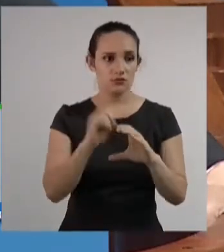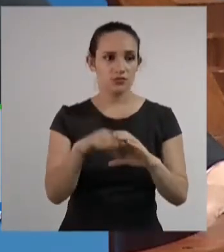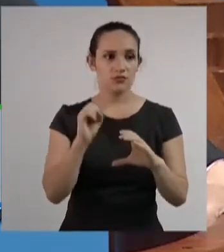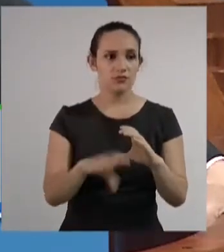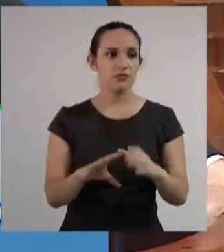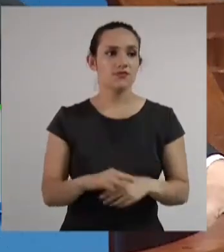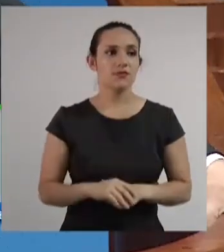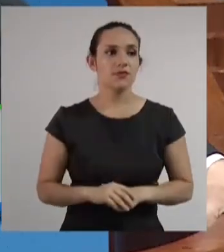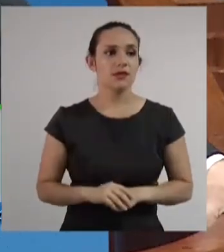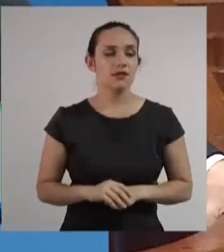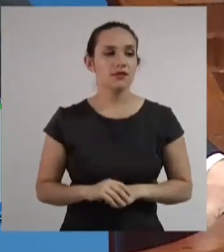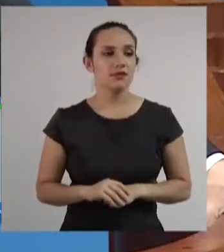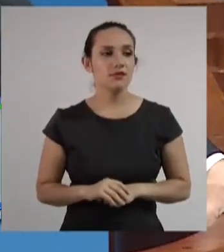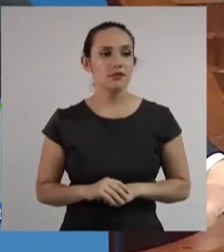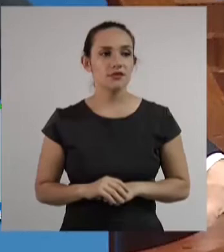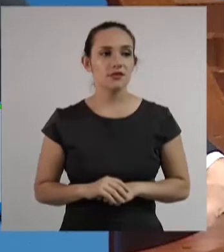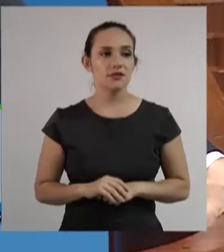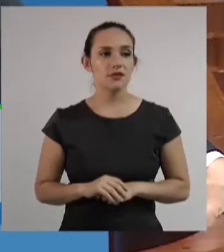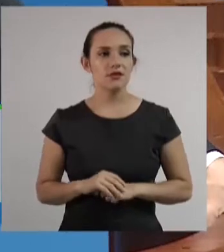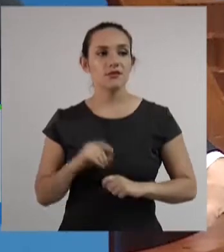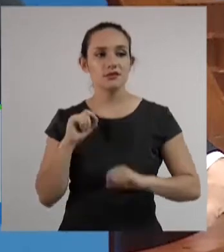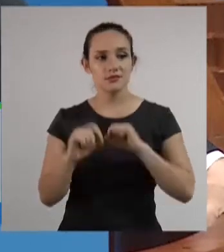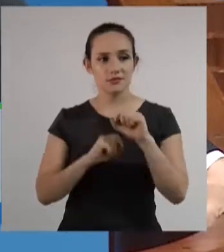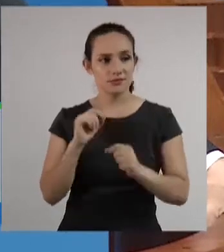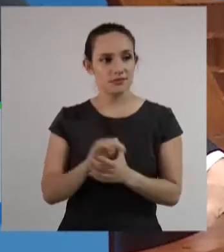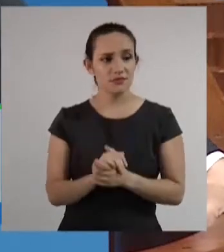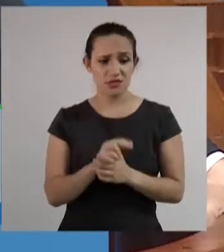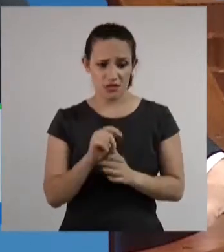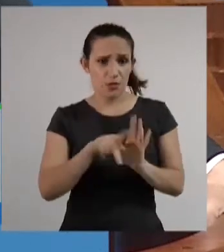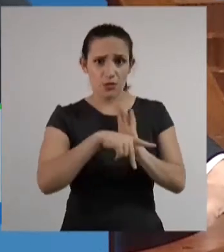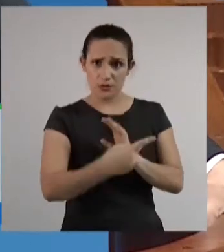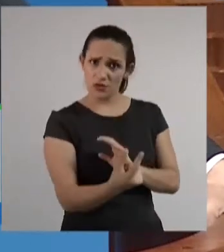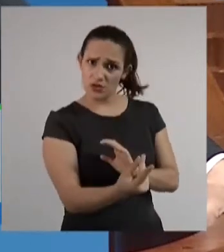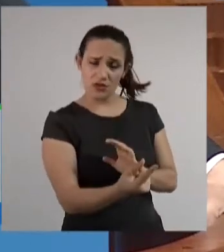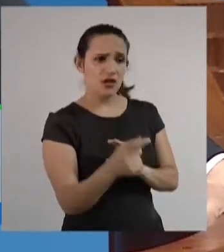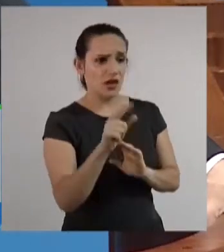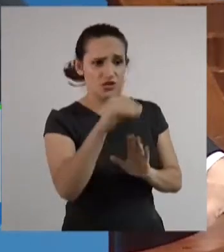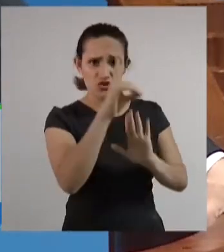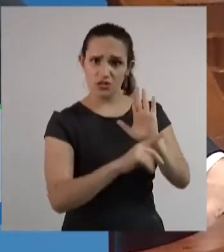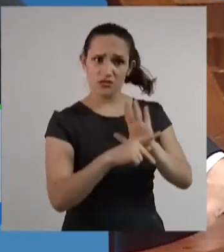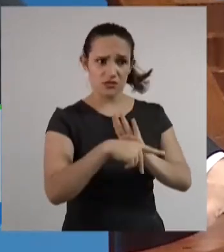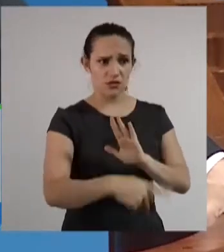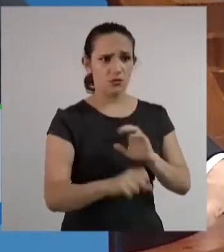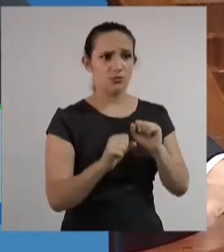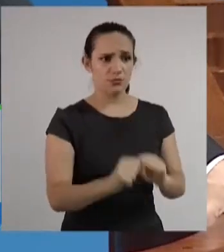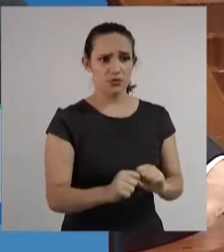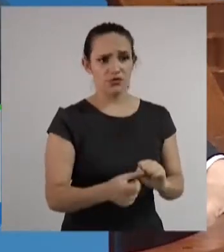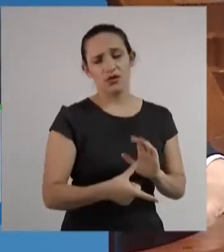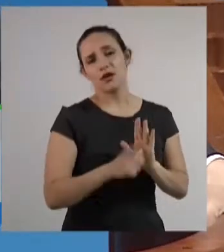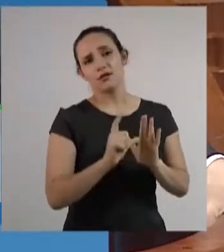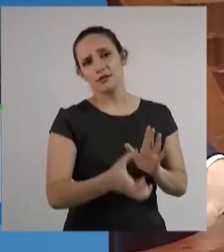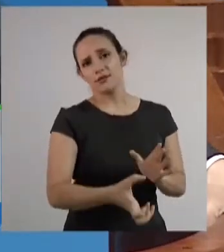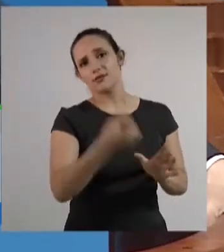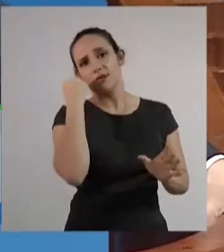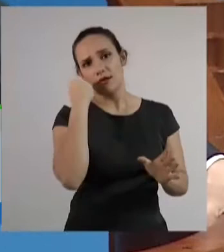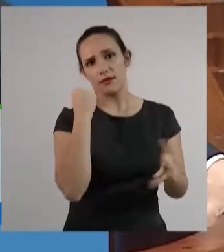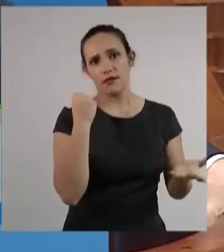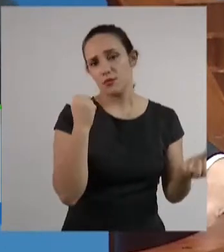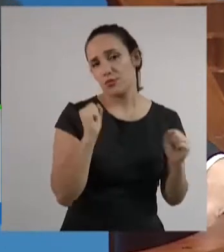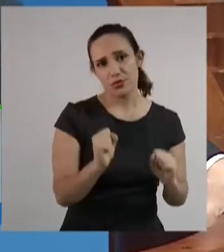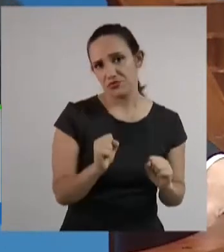vai receber isso depois quando se aposentar. O que tiver lá na poupança ele tem direito, ele pode até sacar tudo de uma